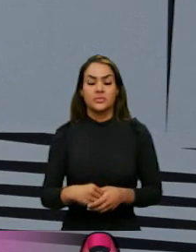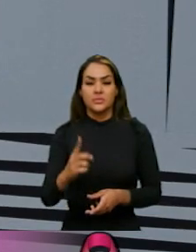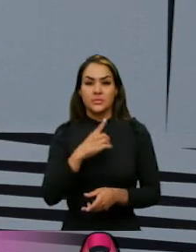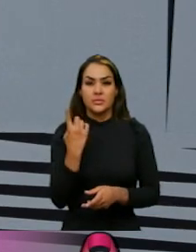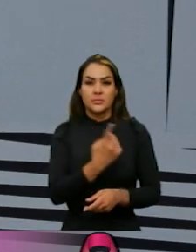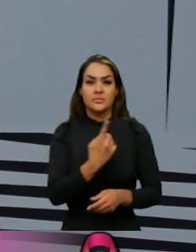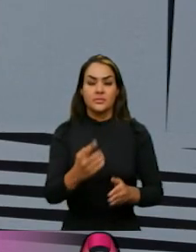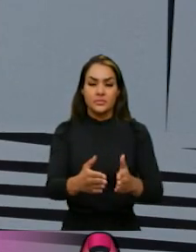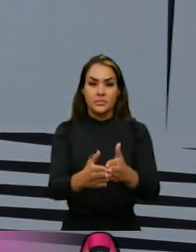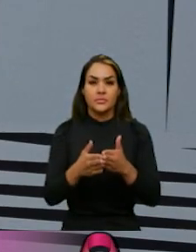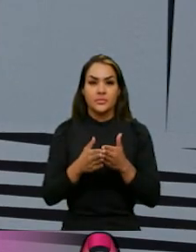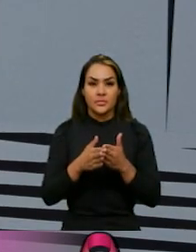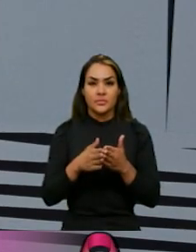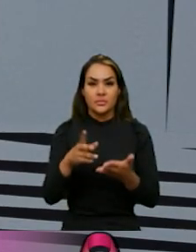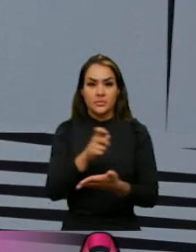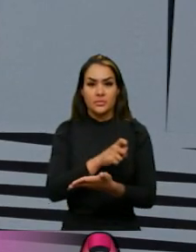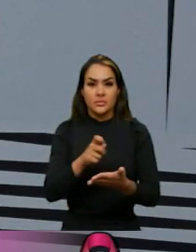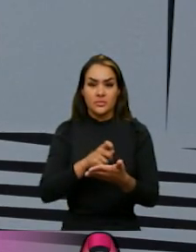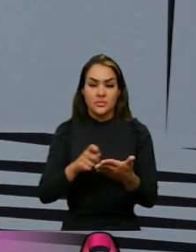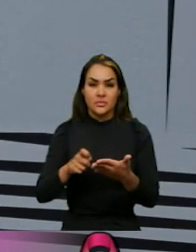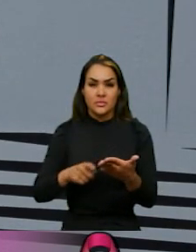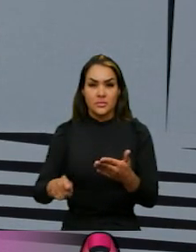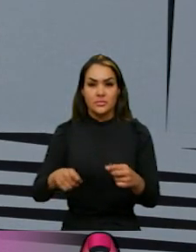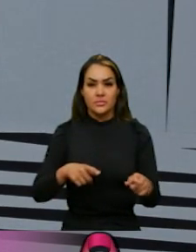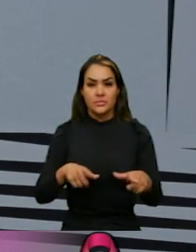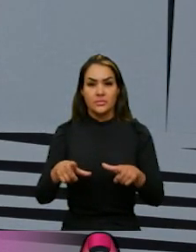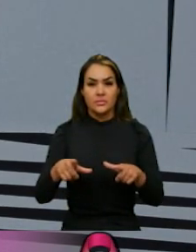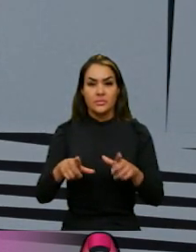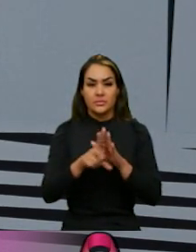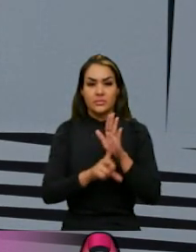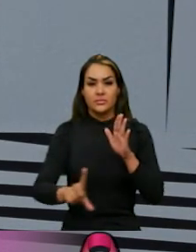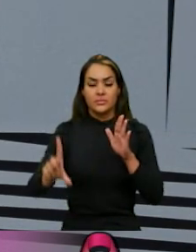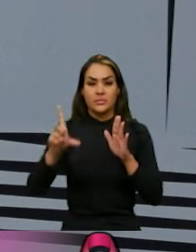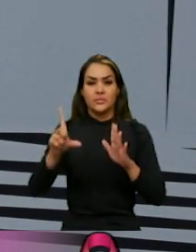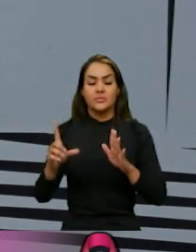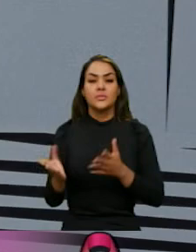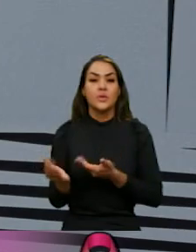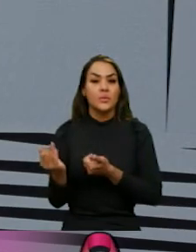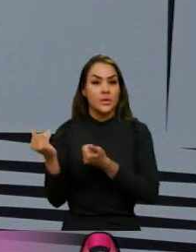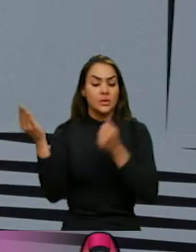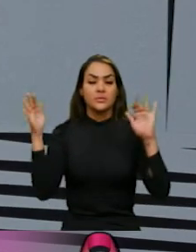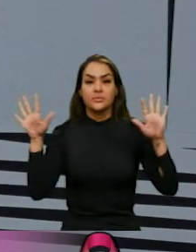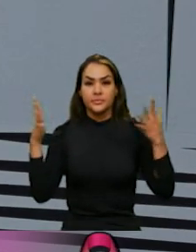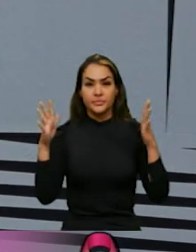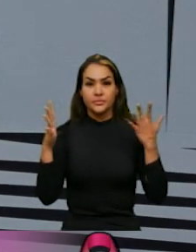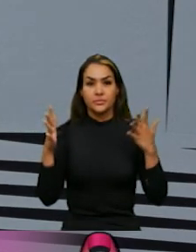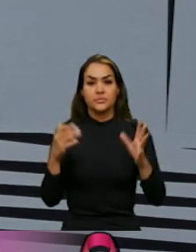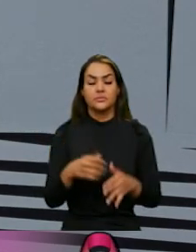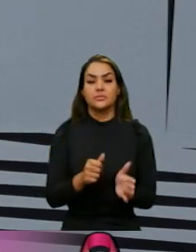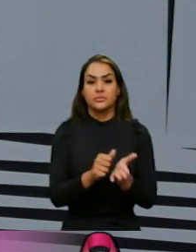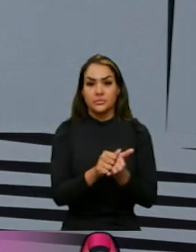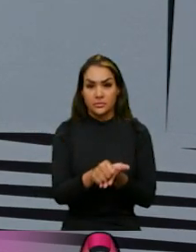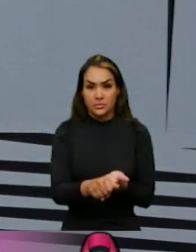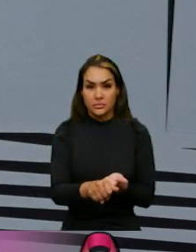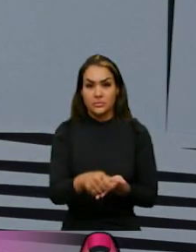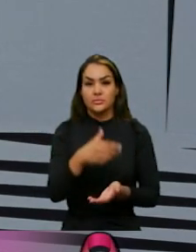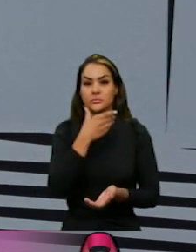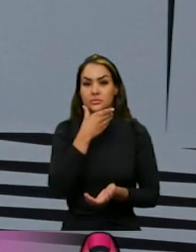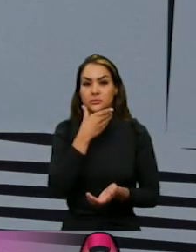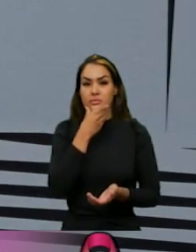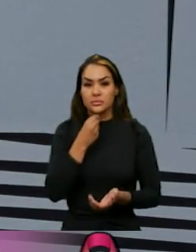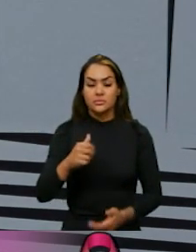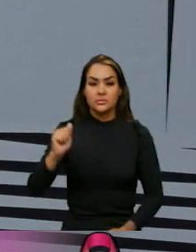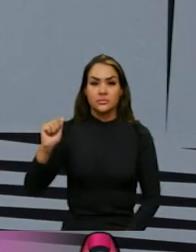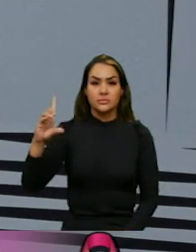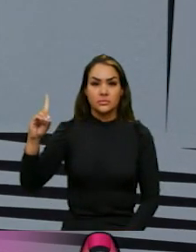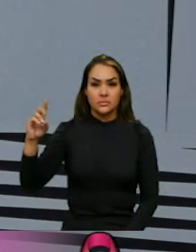na forma regimental, seja consignado em ata dos nossos trabalhos legislativo, um voto de aplauso aos atletas Adrian Cláudio